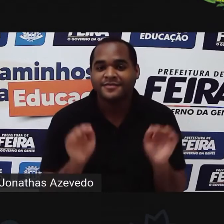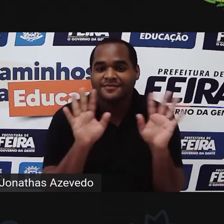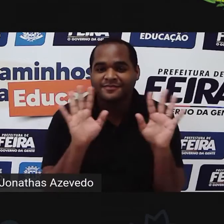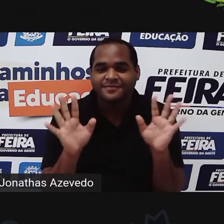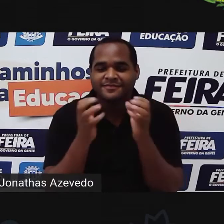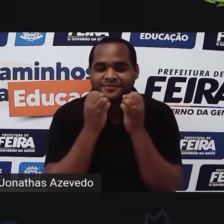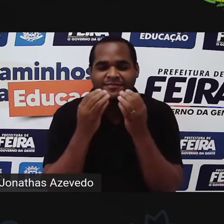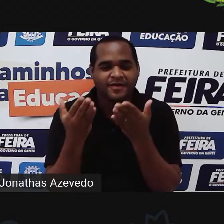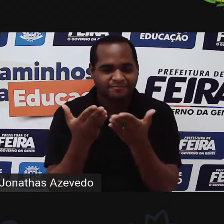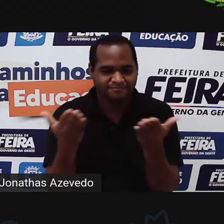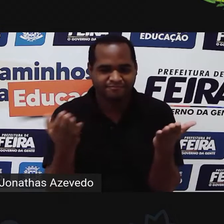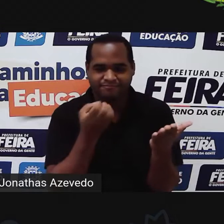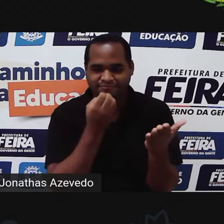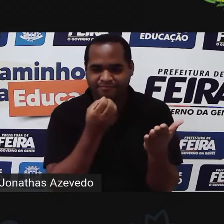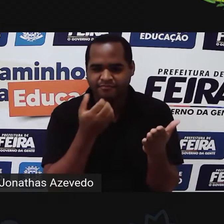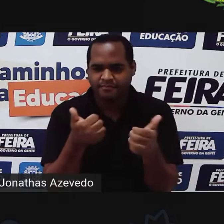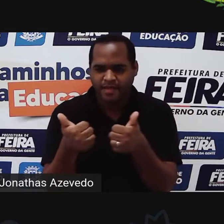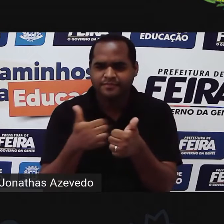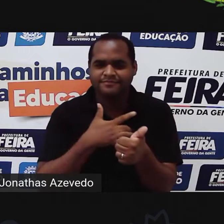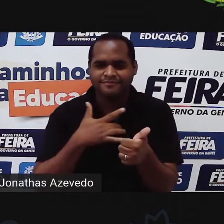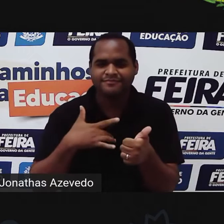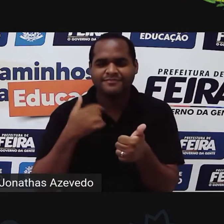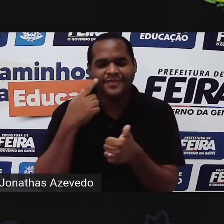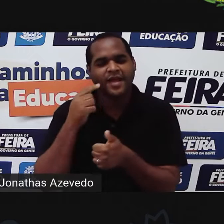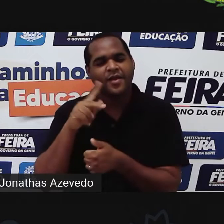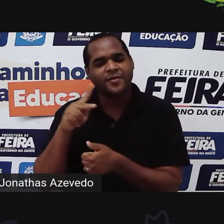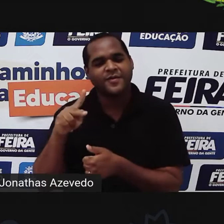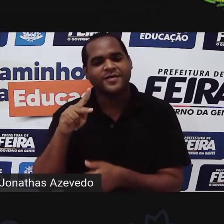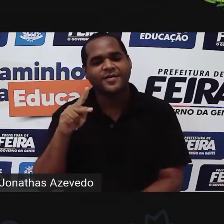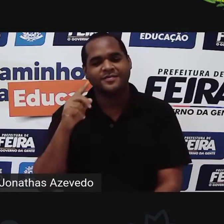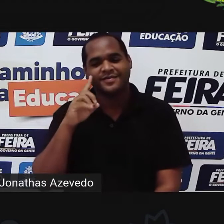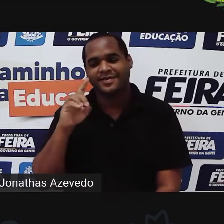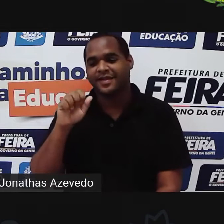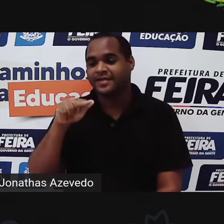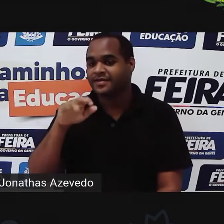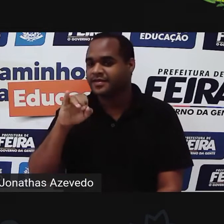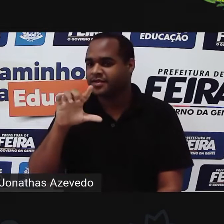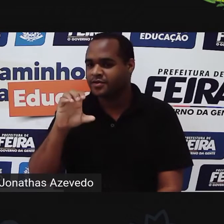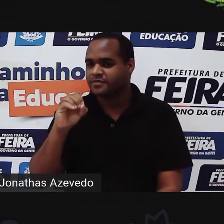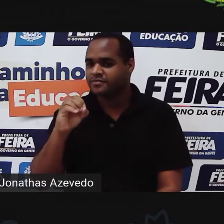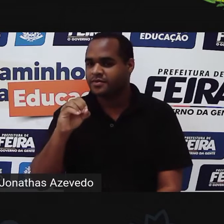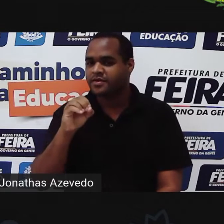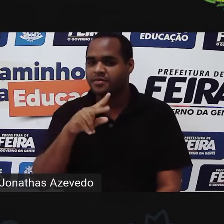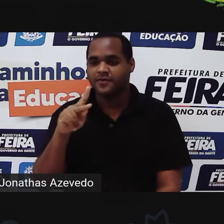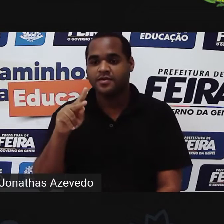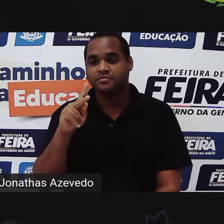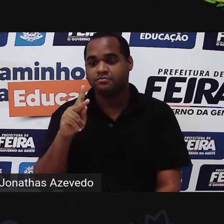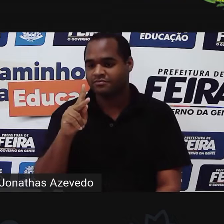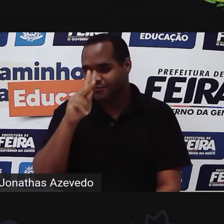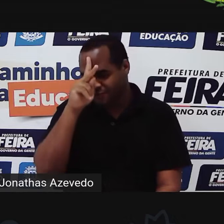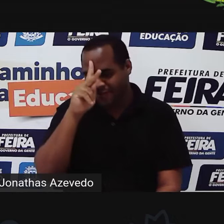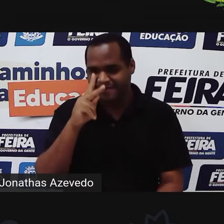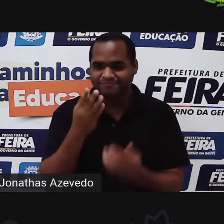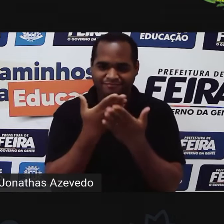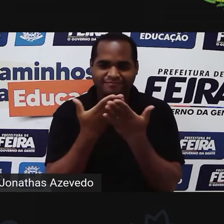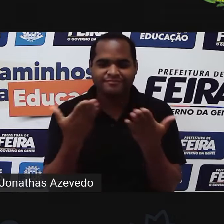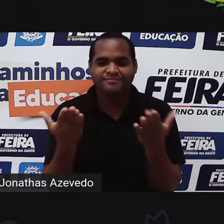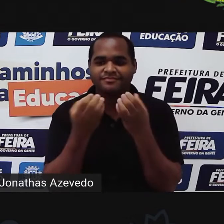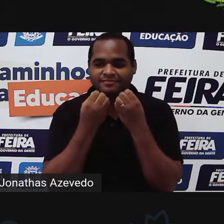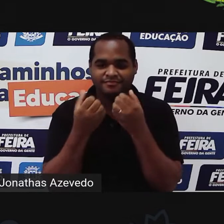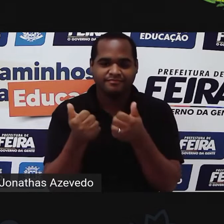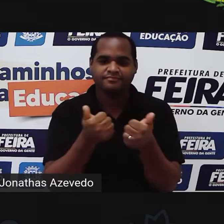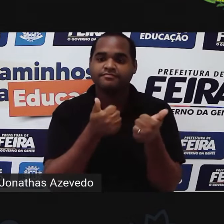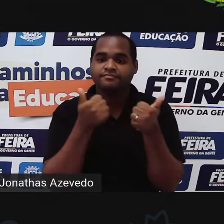Olá, minha gente, tudo bem com vocês? Eu sou o professor Danilo Fé, sou professor de História de vocês e